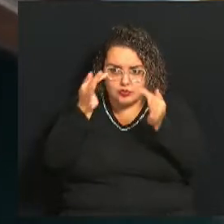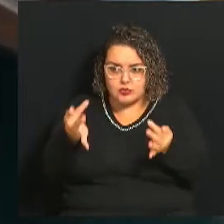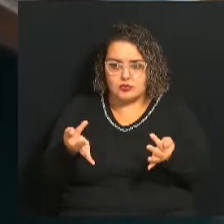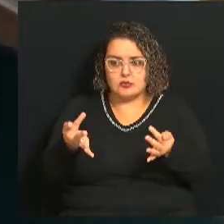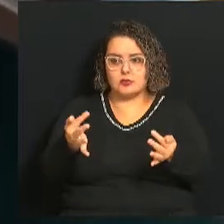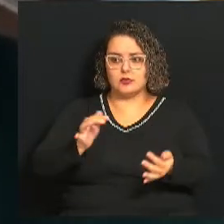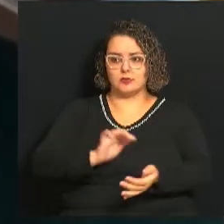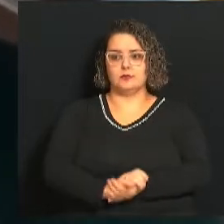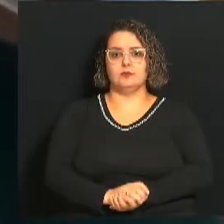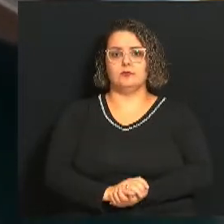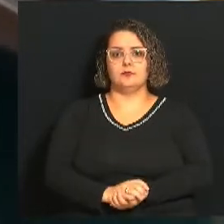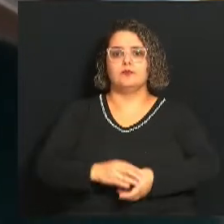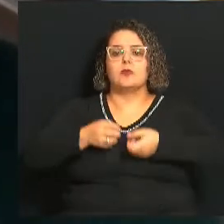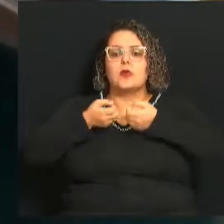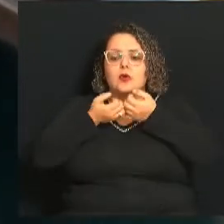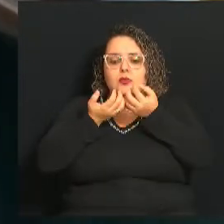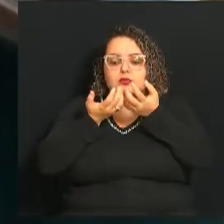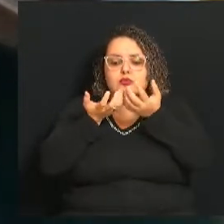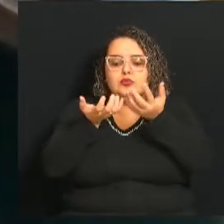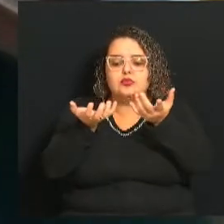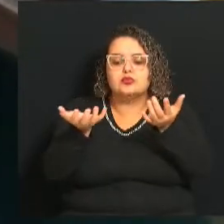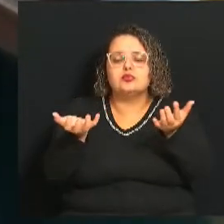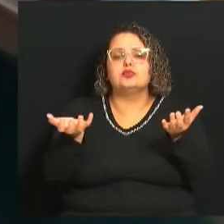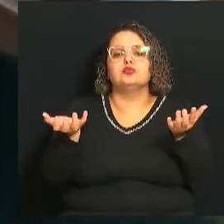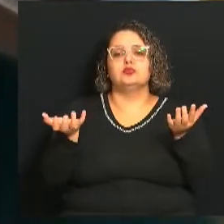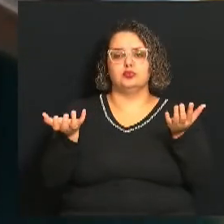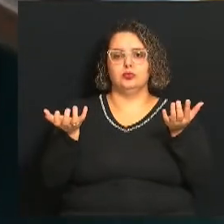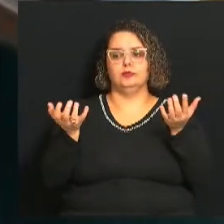são inflorescências